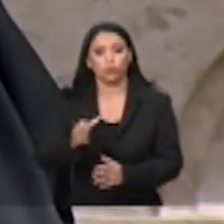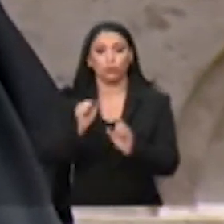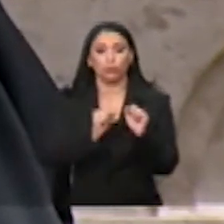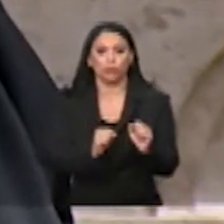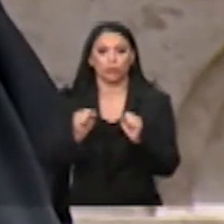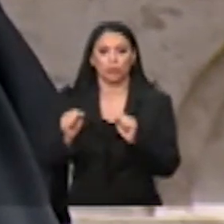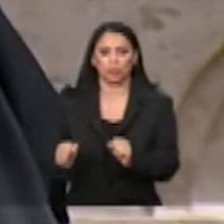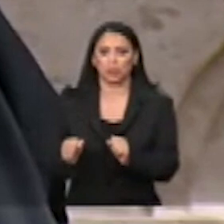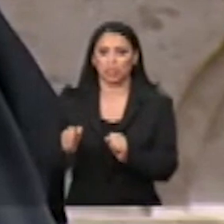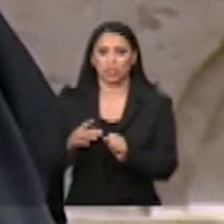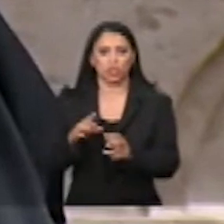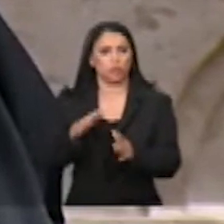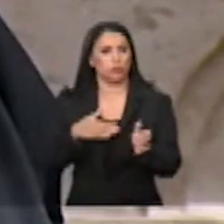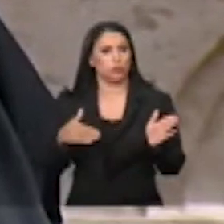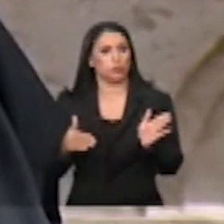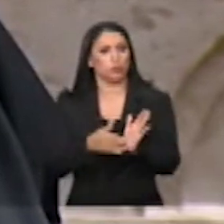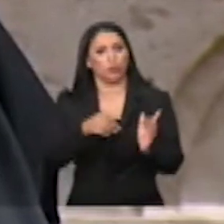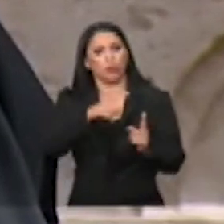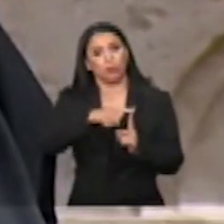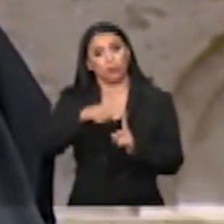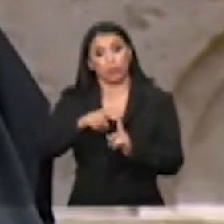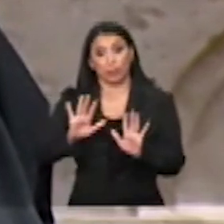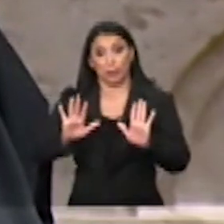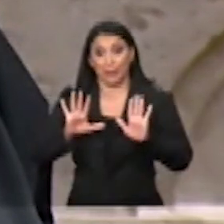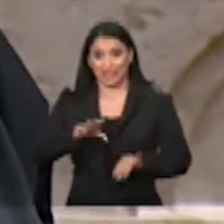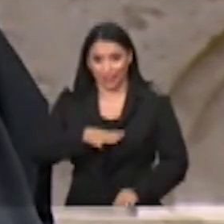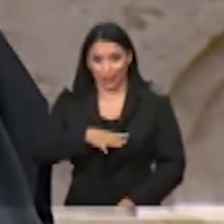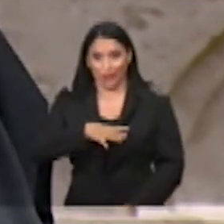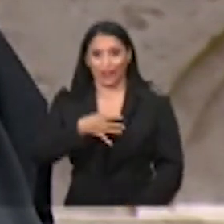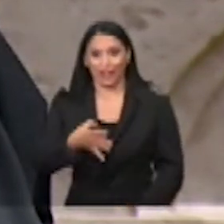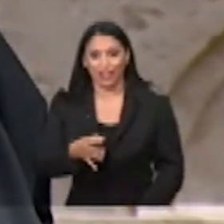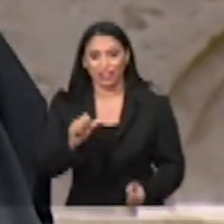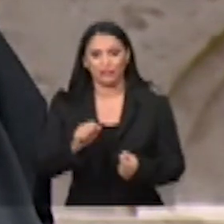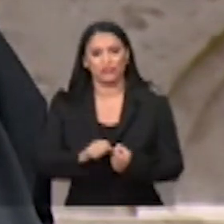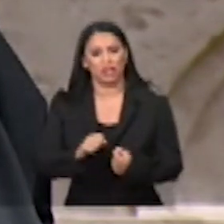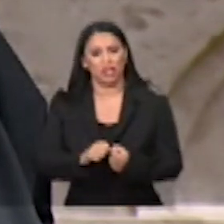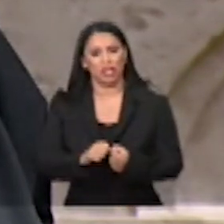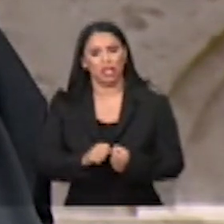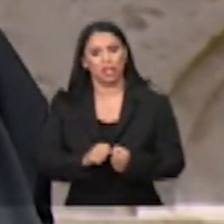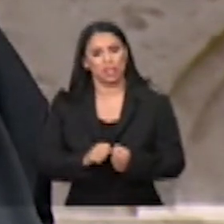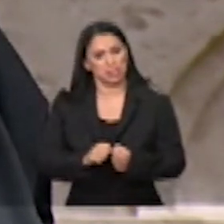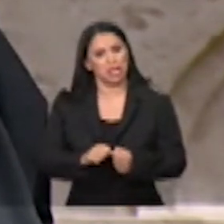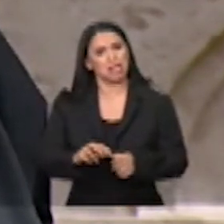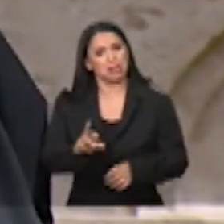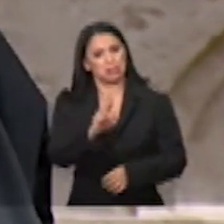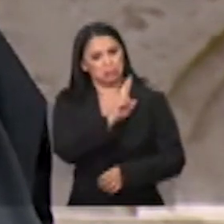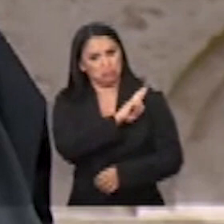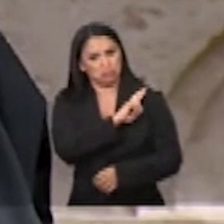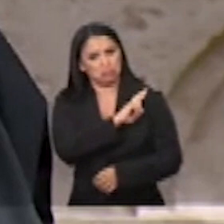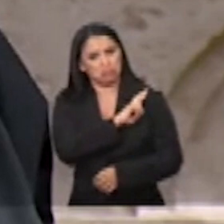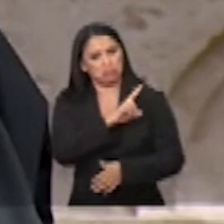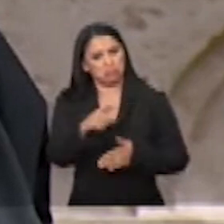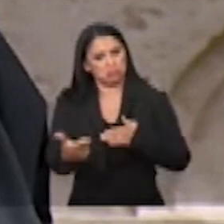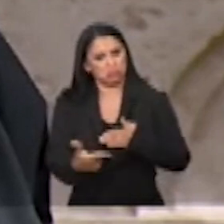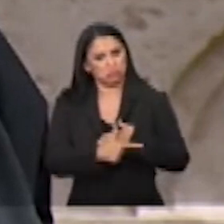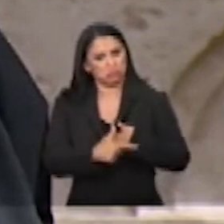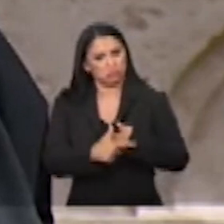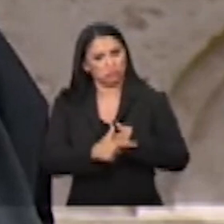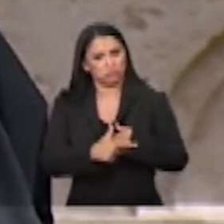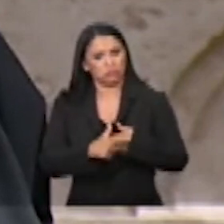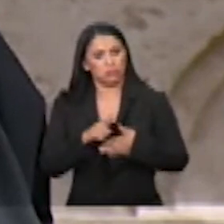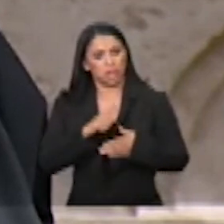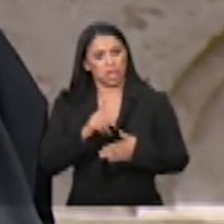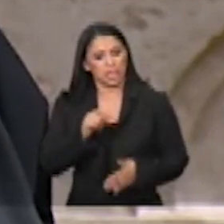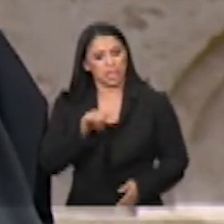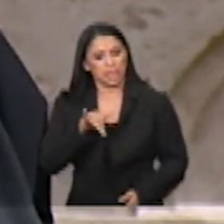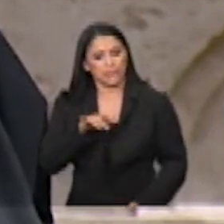e origem. Mas a coragem mantém alto senso de dever e sustenta as virtudes cívicas